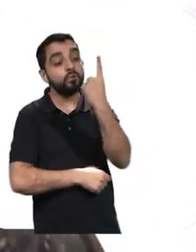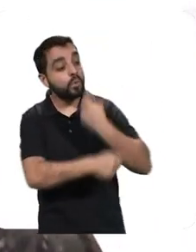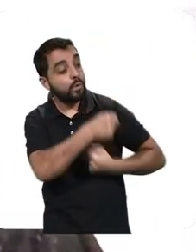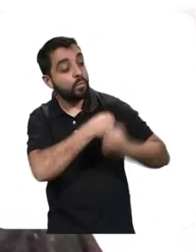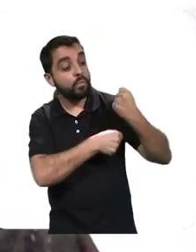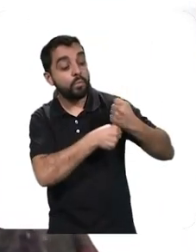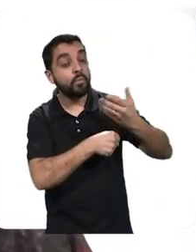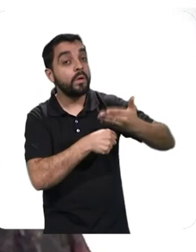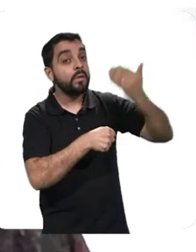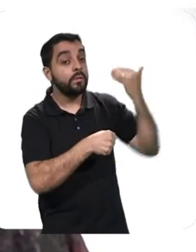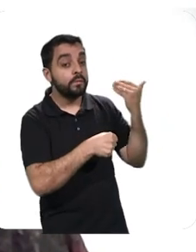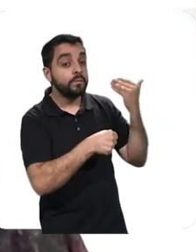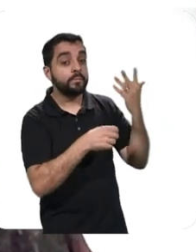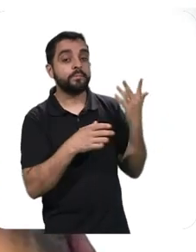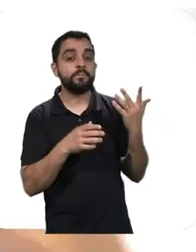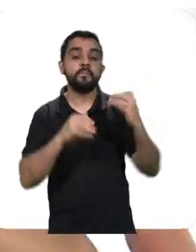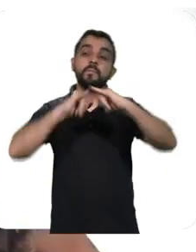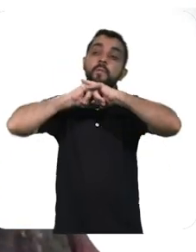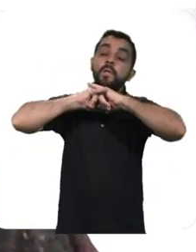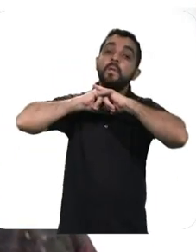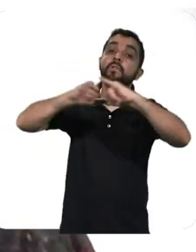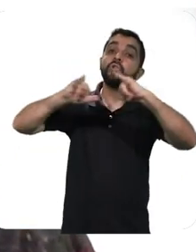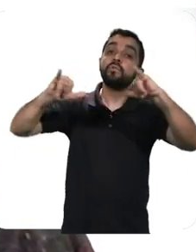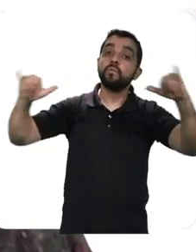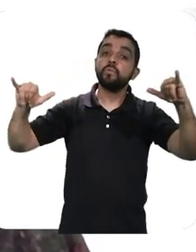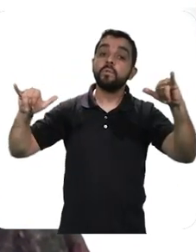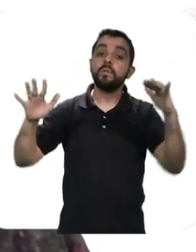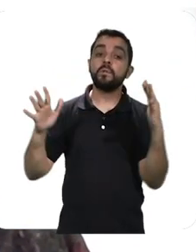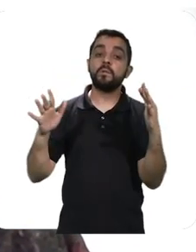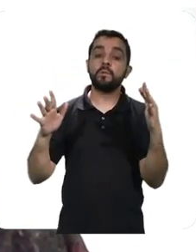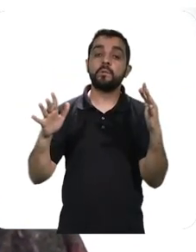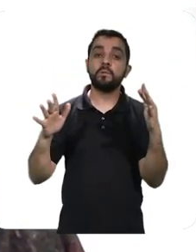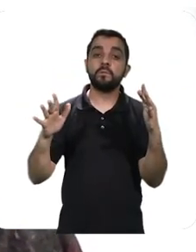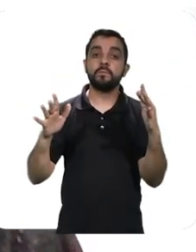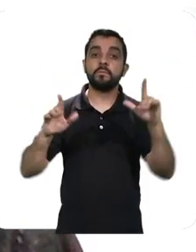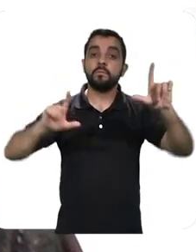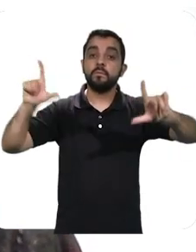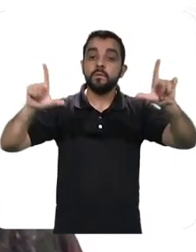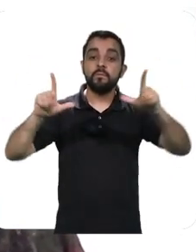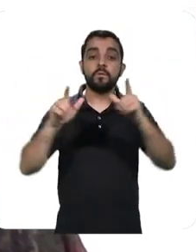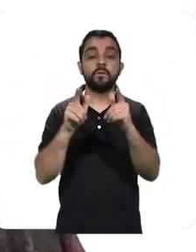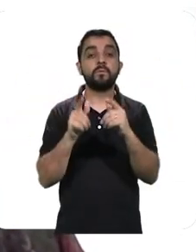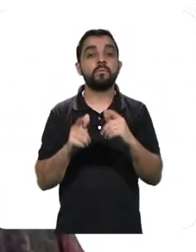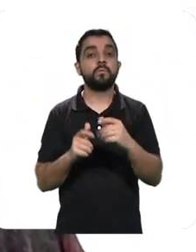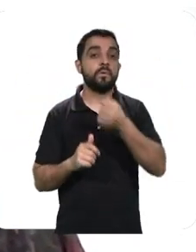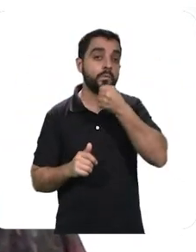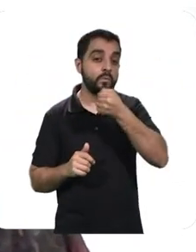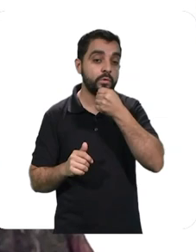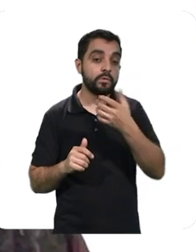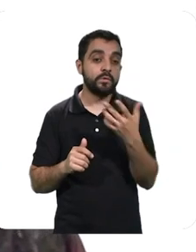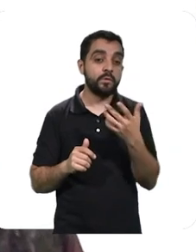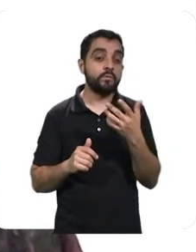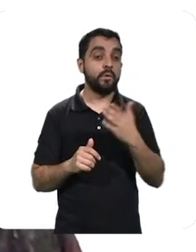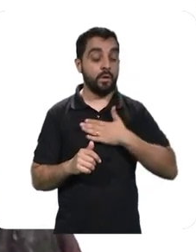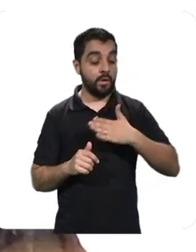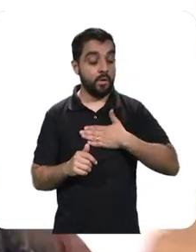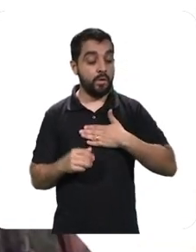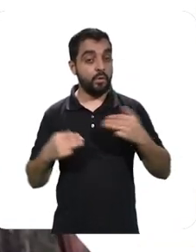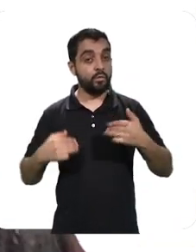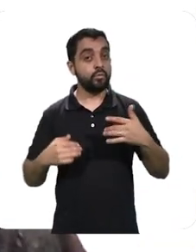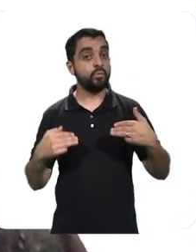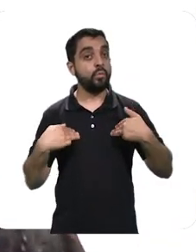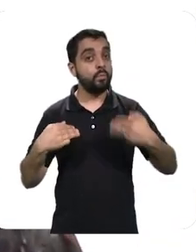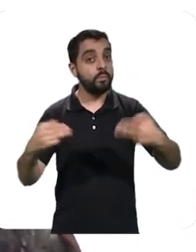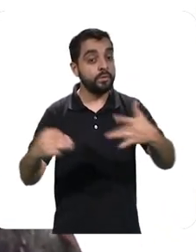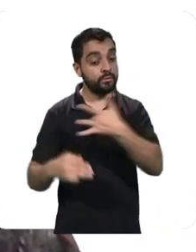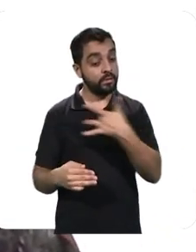ano atrás, ele soltava na imprensa as seguintes falas: eu sou ministro da